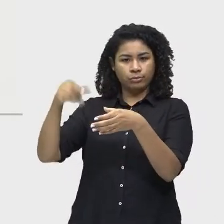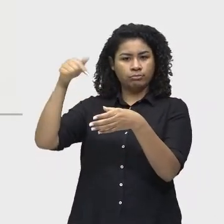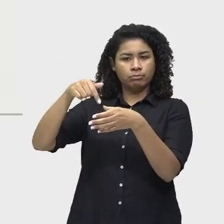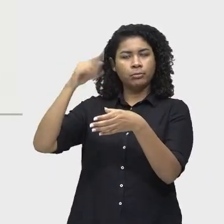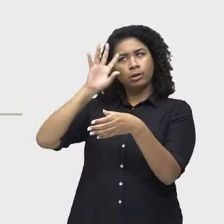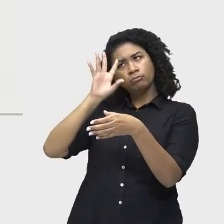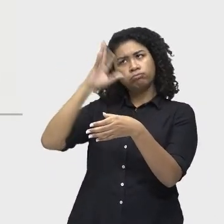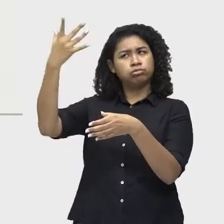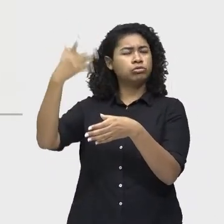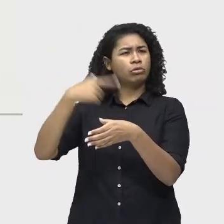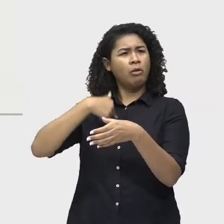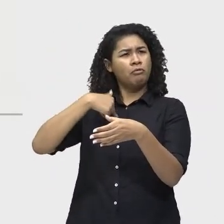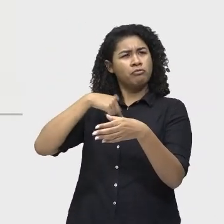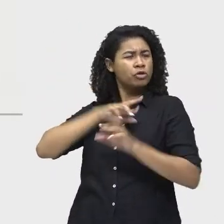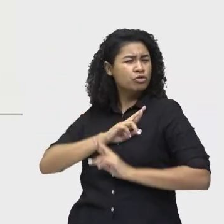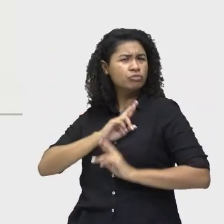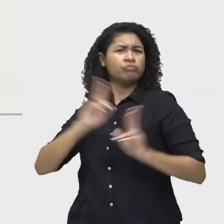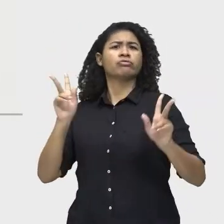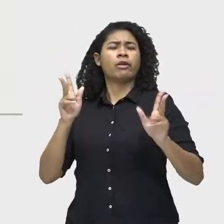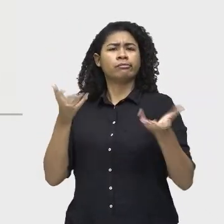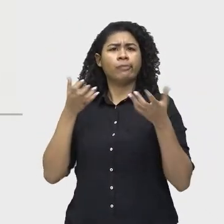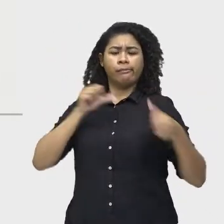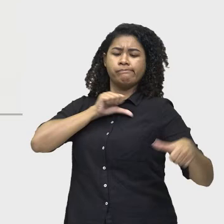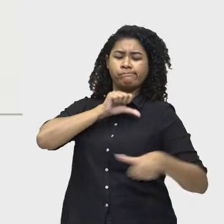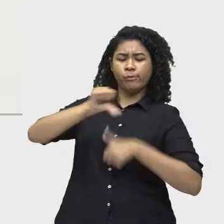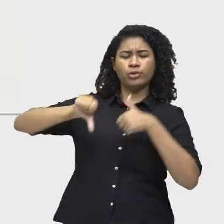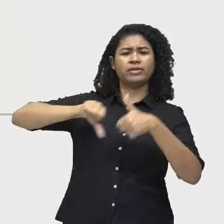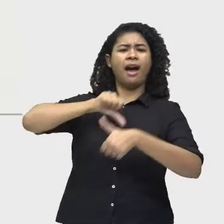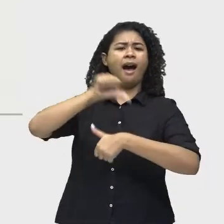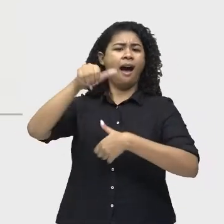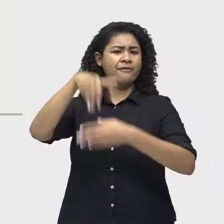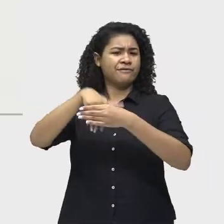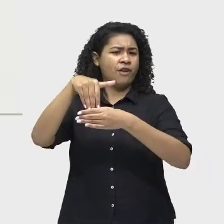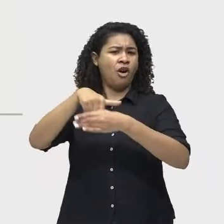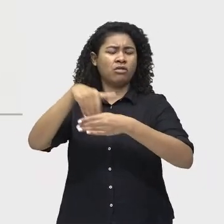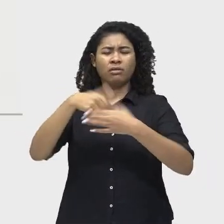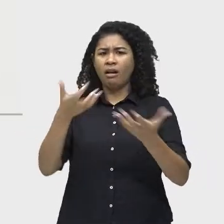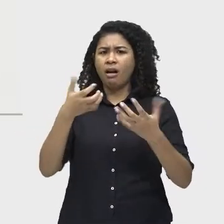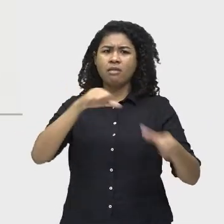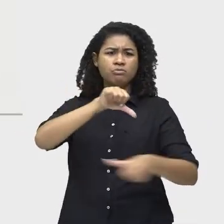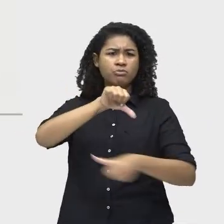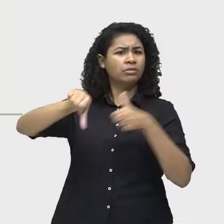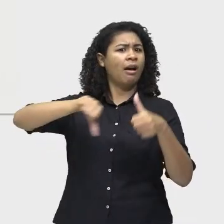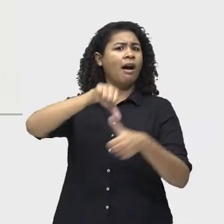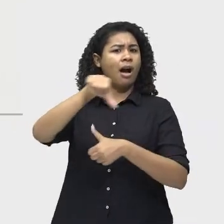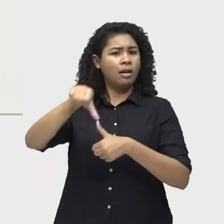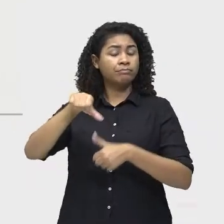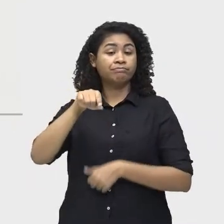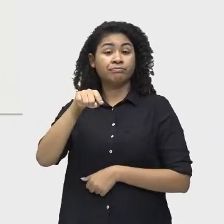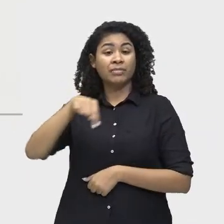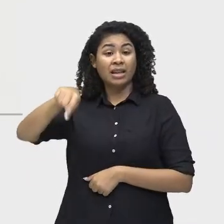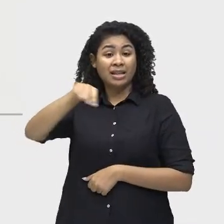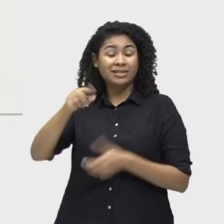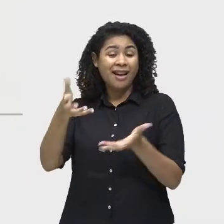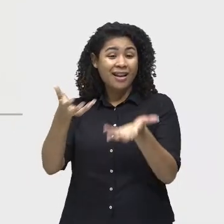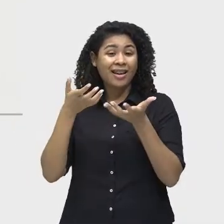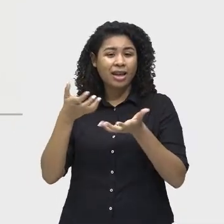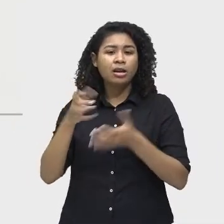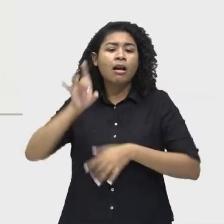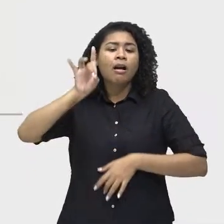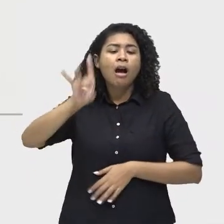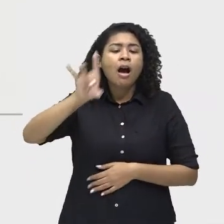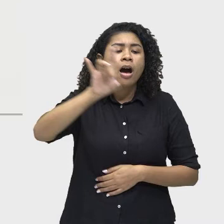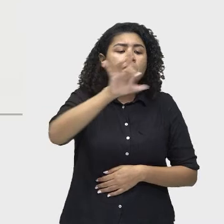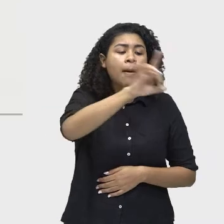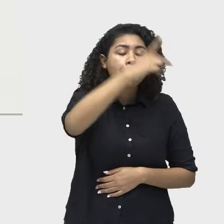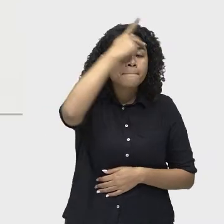a parada, resolveu mudar a forma de votação. Eles queriam que a votação fosse por cabeça. O